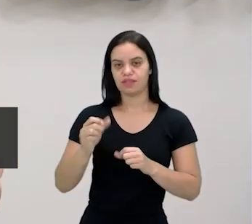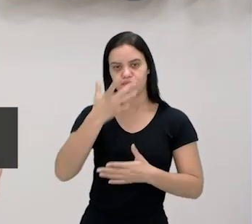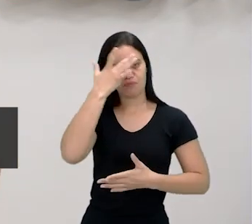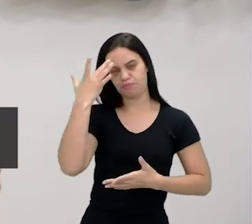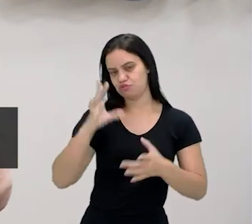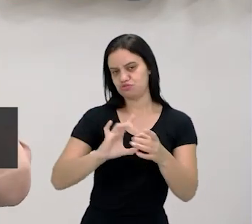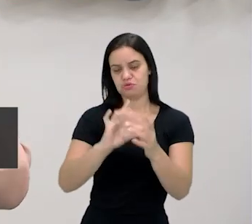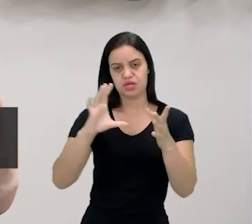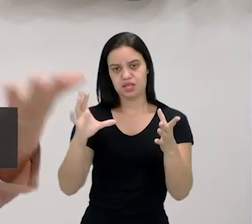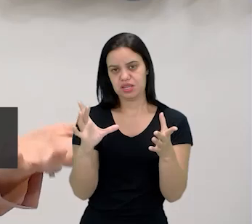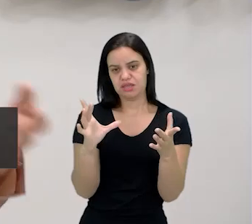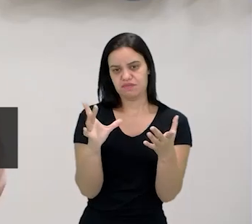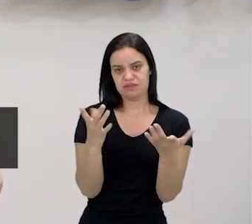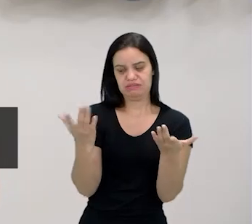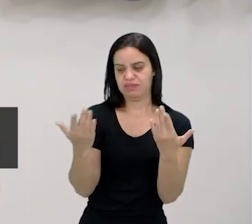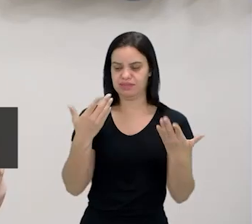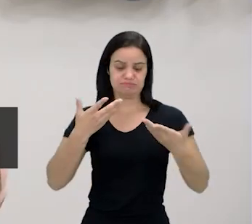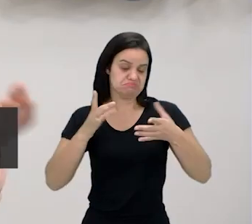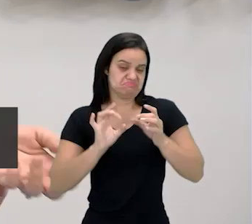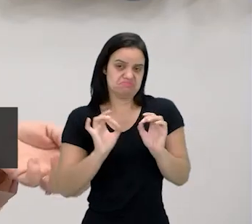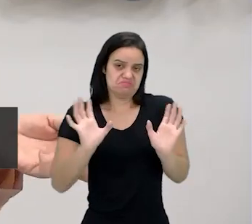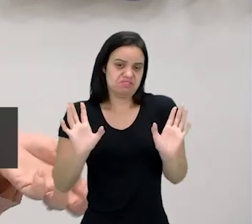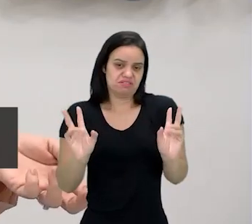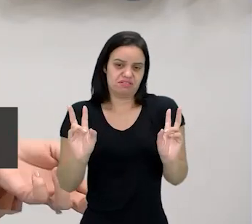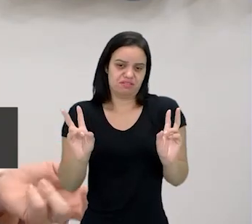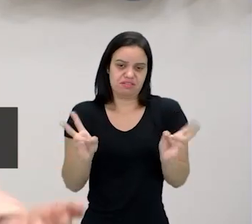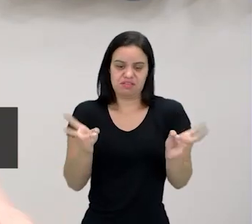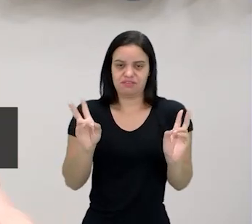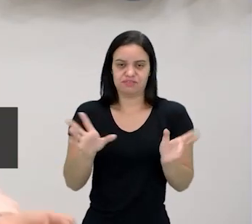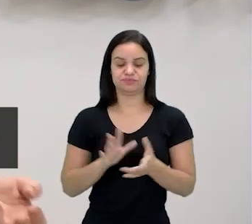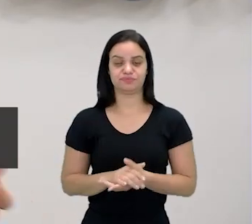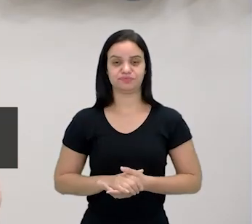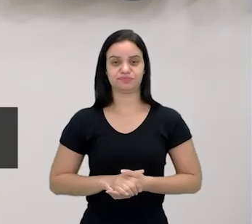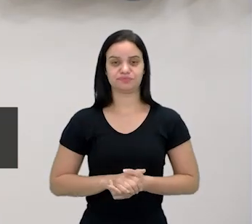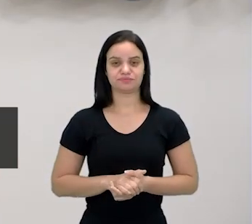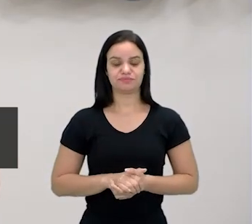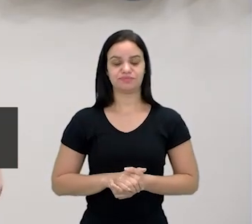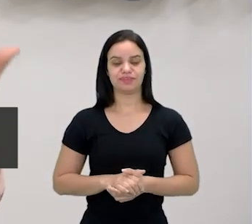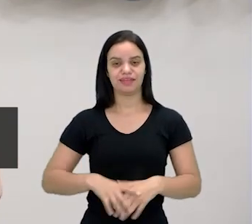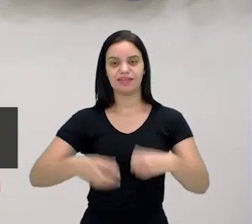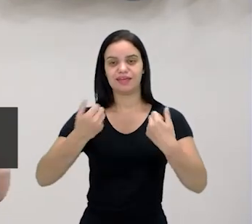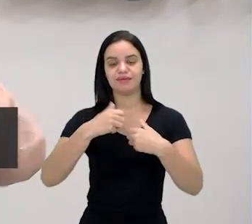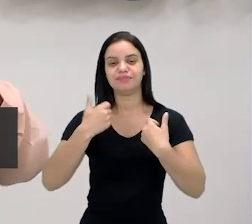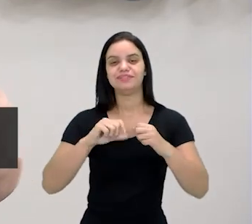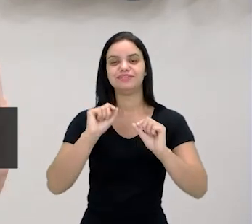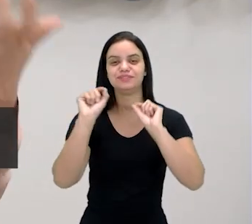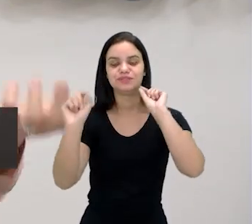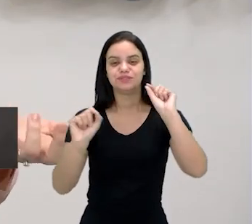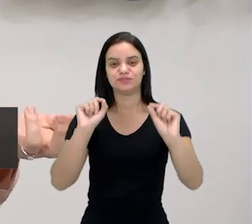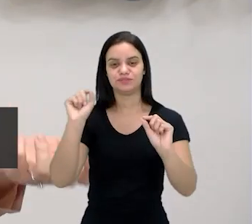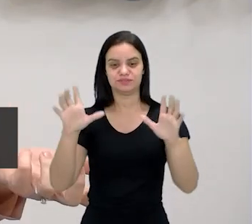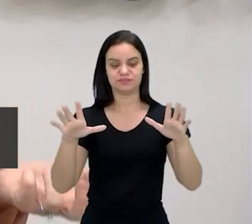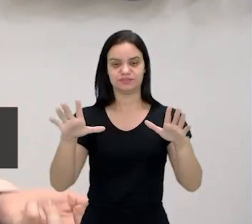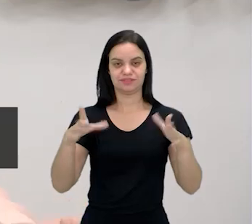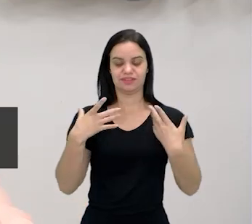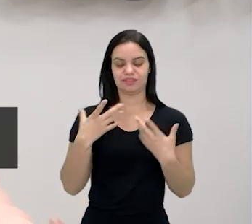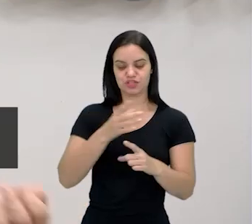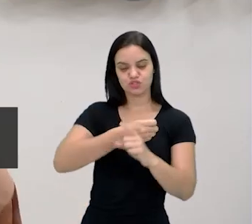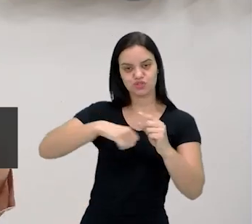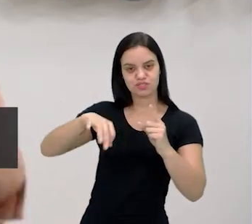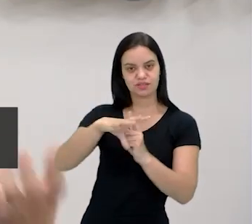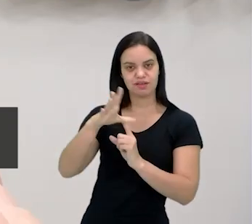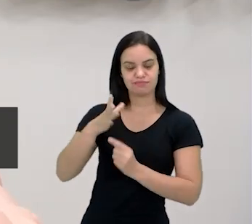homem livre, né, que não está nem aqui nem ali, é um funcionário público e precisa muito, ele quer muito ascender